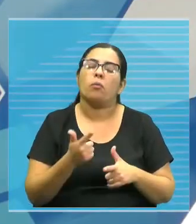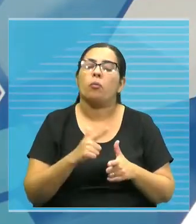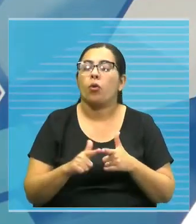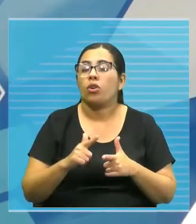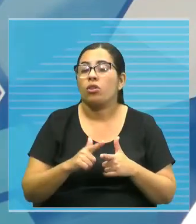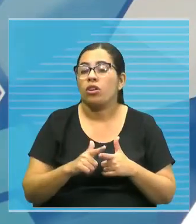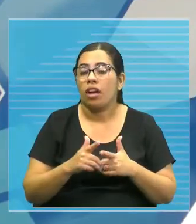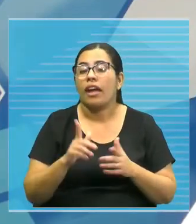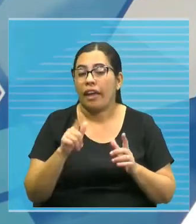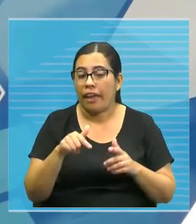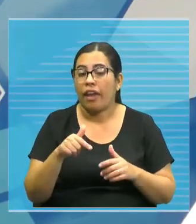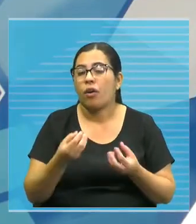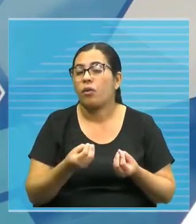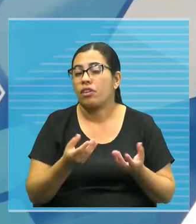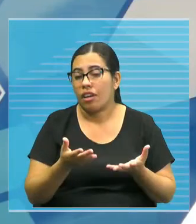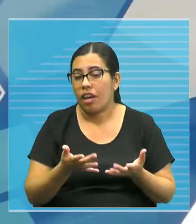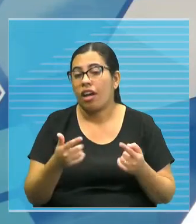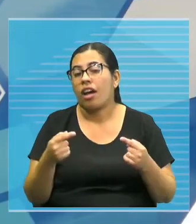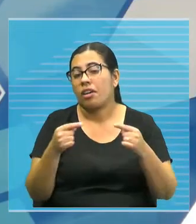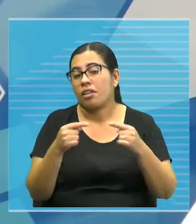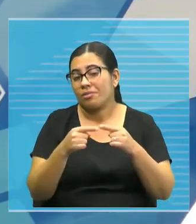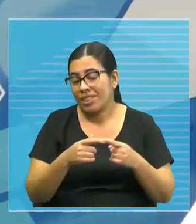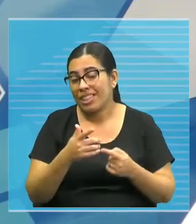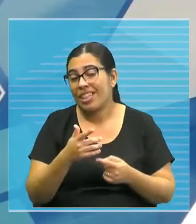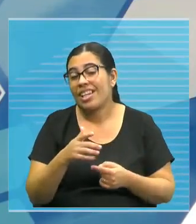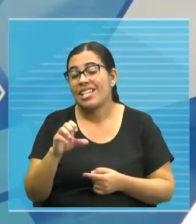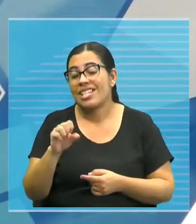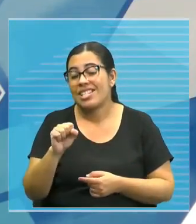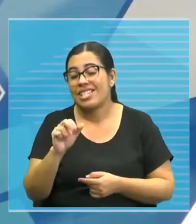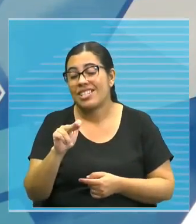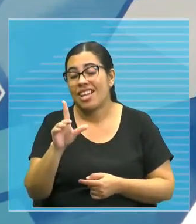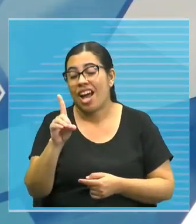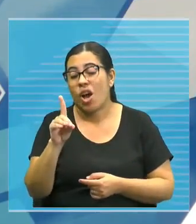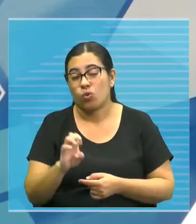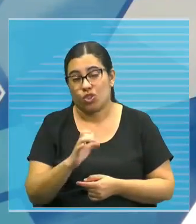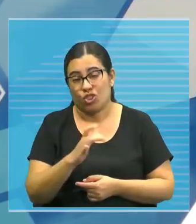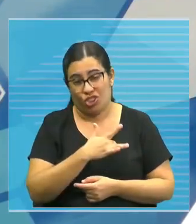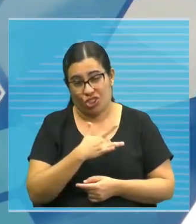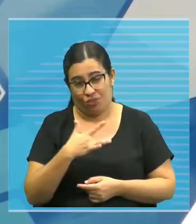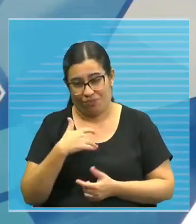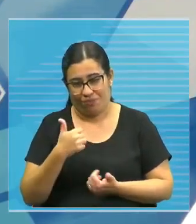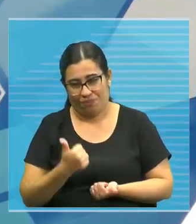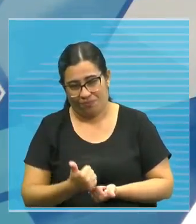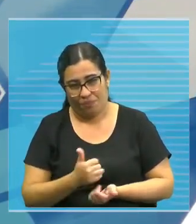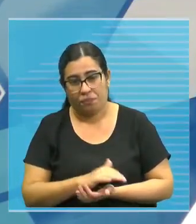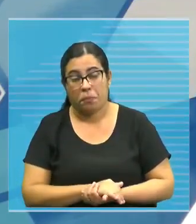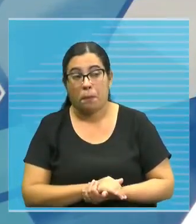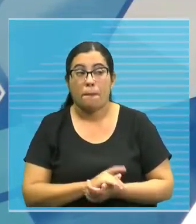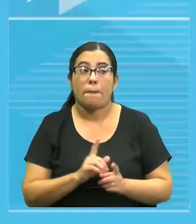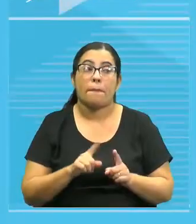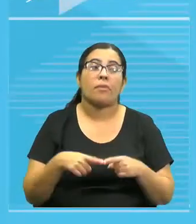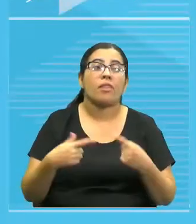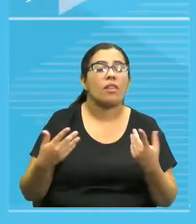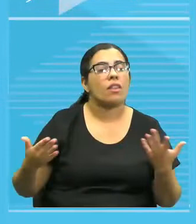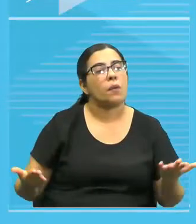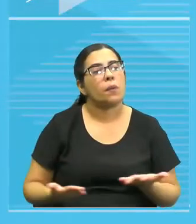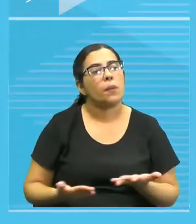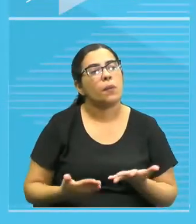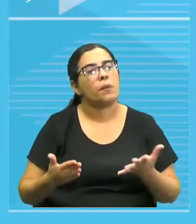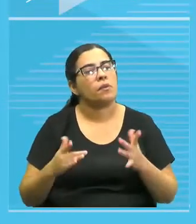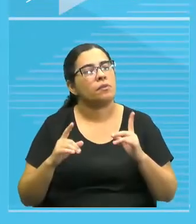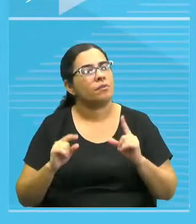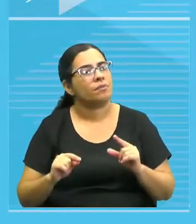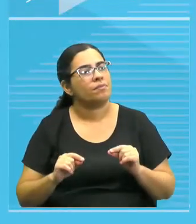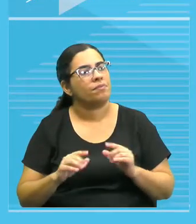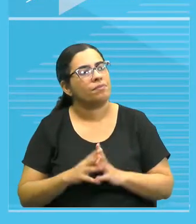de saúde. Mas hoje, nos dias de hoje, vem comigo aqui,